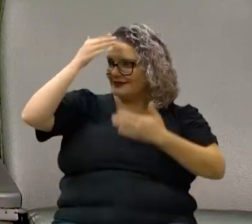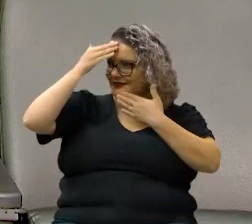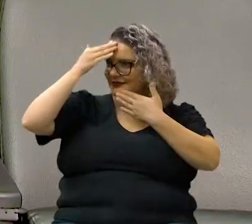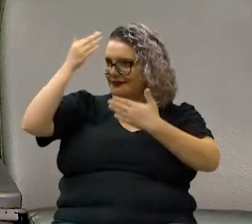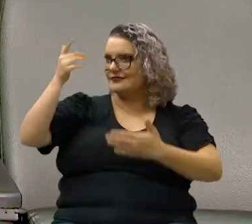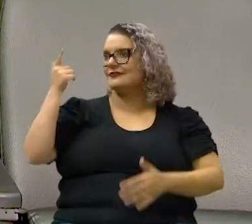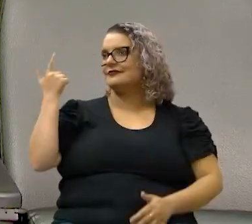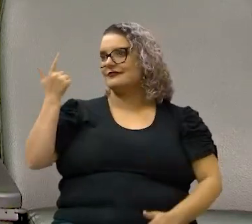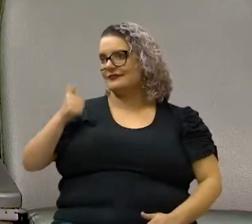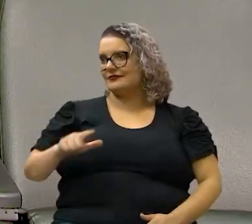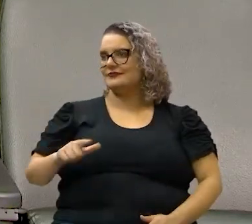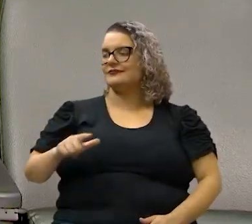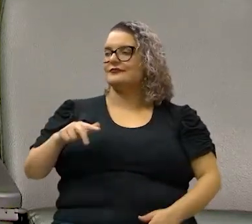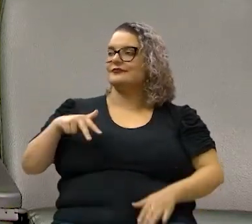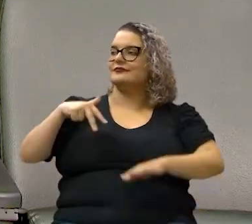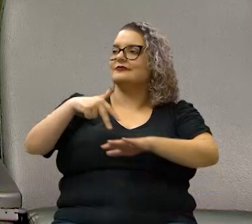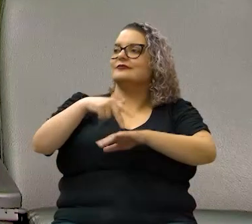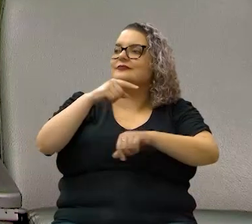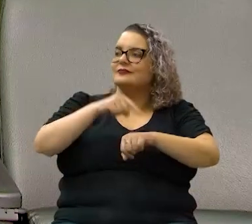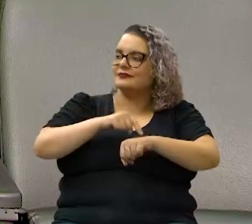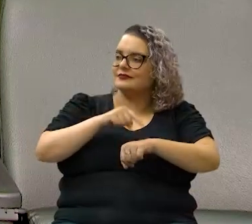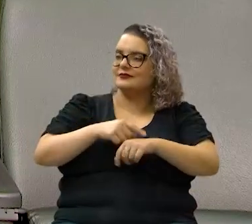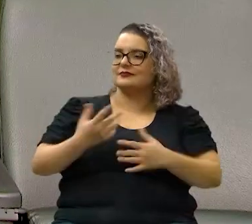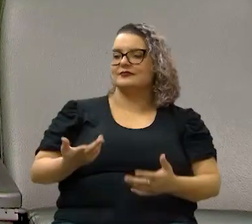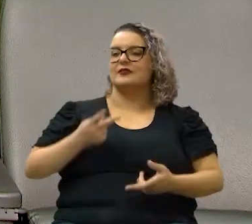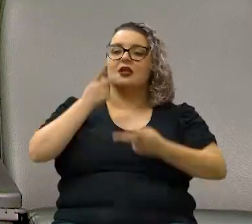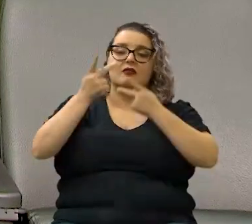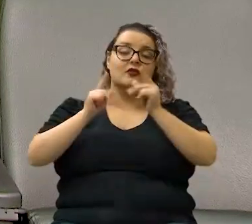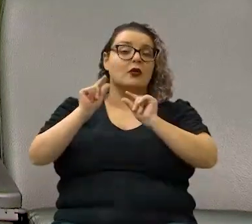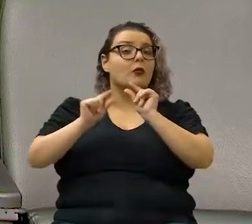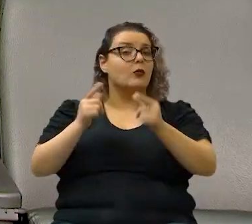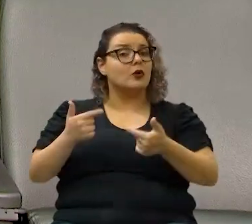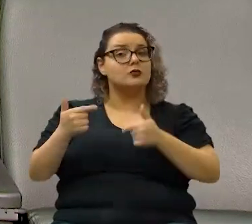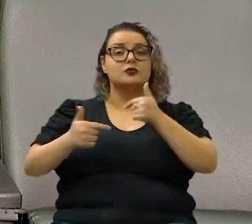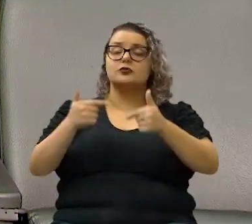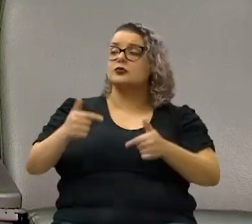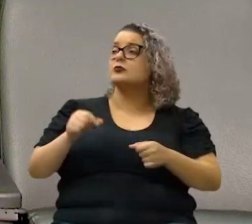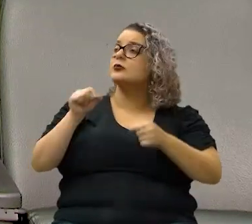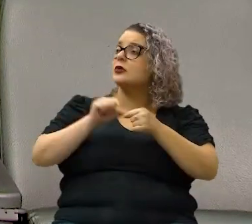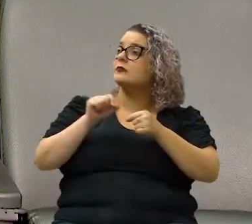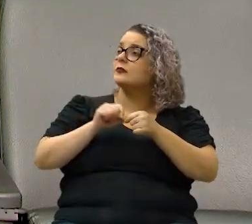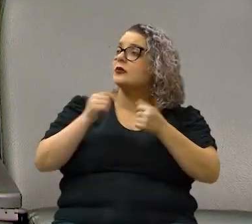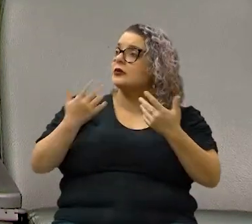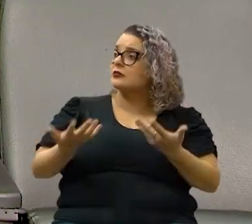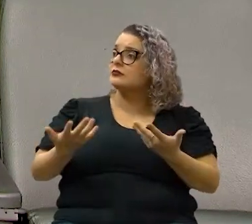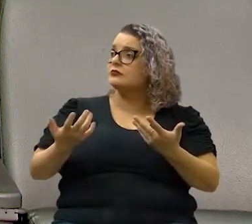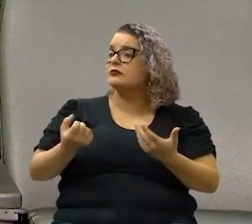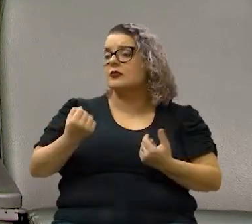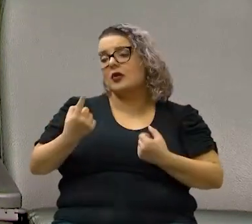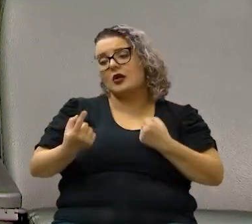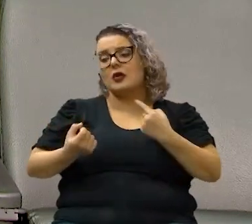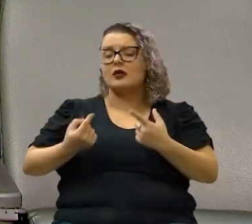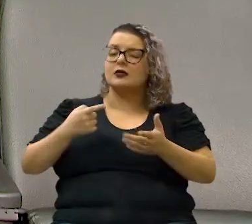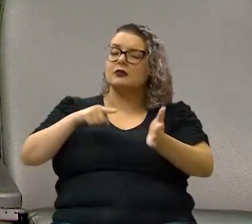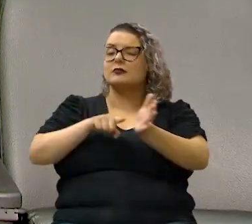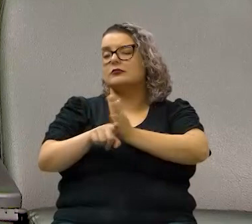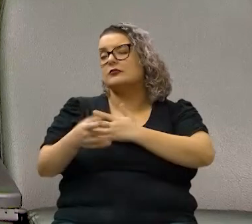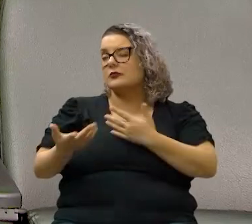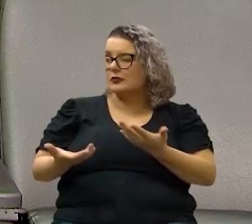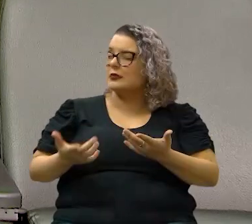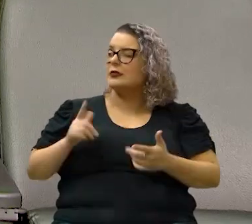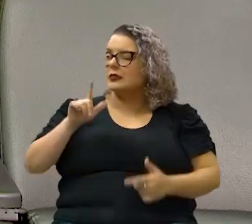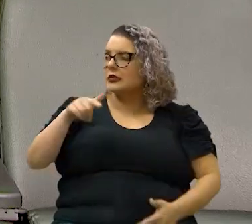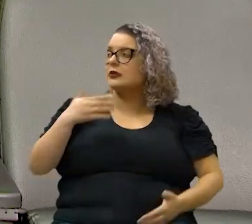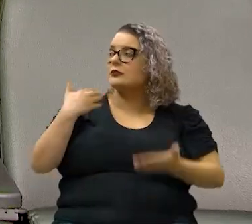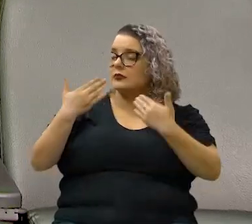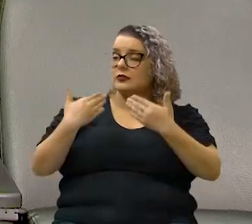Peta, agradeço novamente a disponibilidade do seu tempo, contar um pouco sobre o trabalho que tem sido realizado. Ficaram algumas perguntas aqui